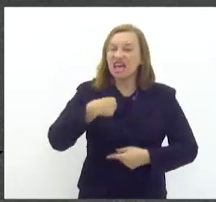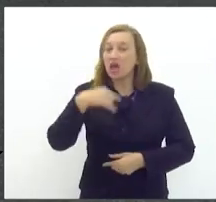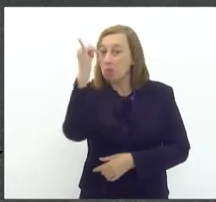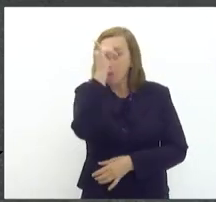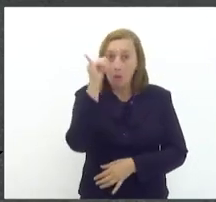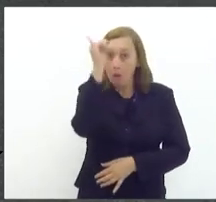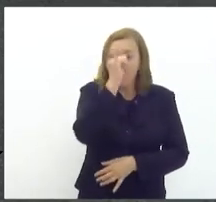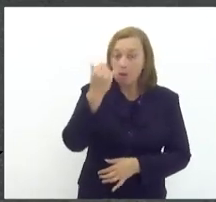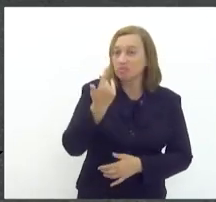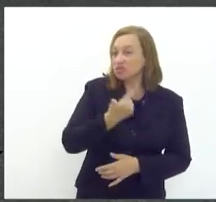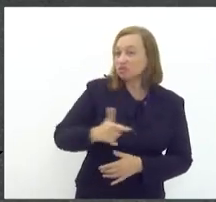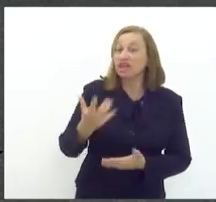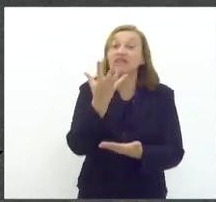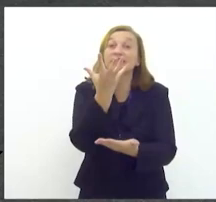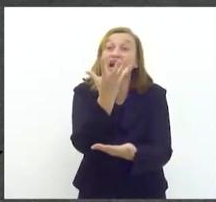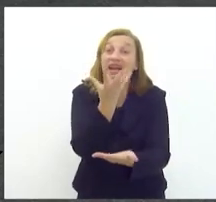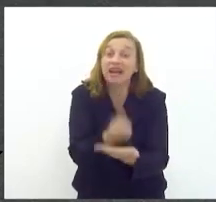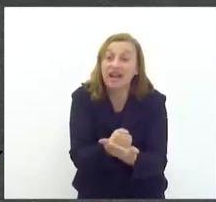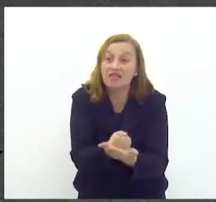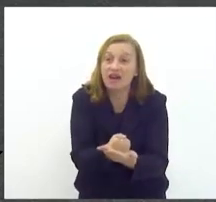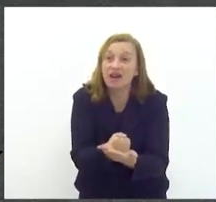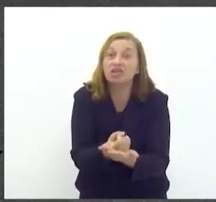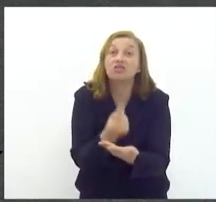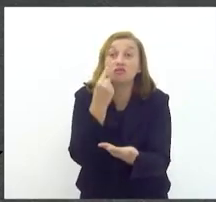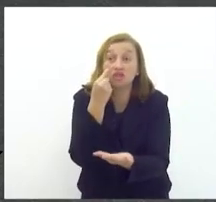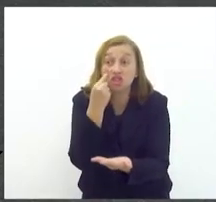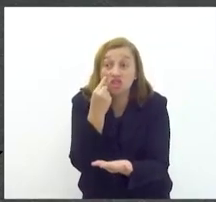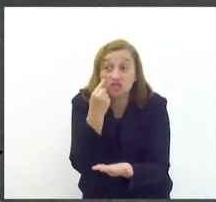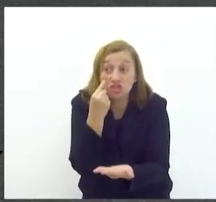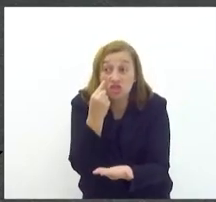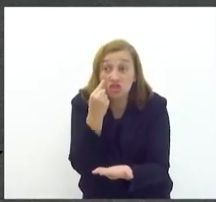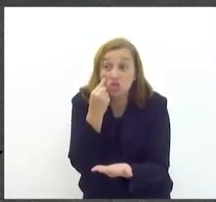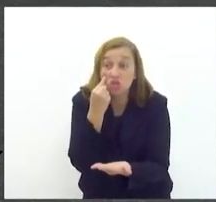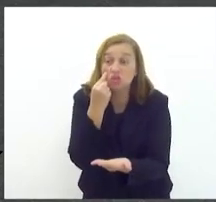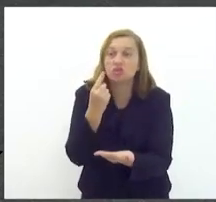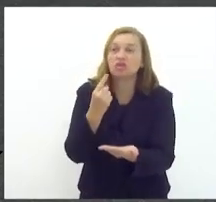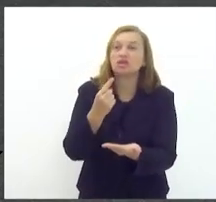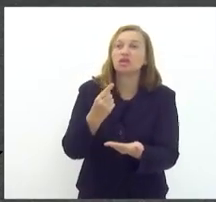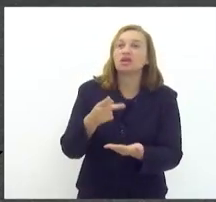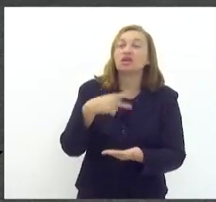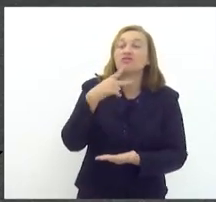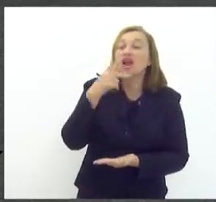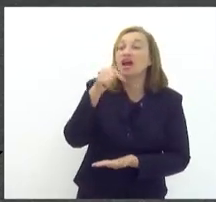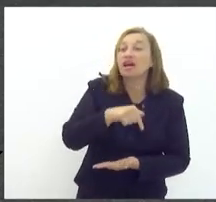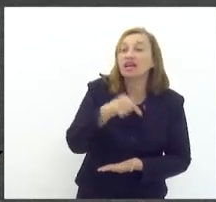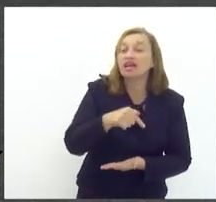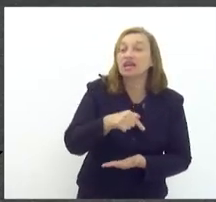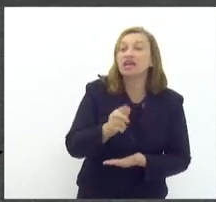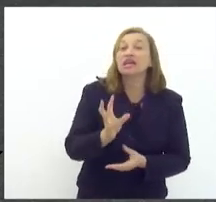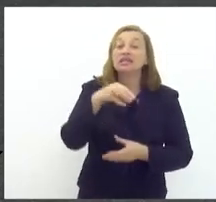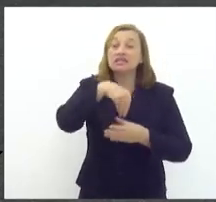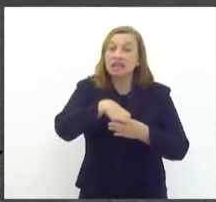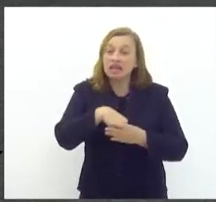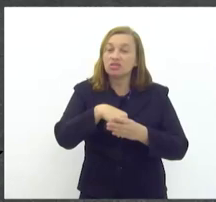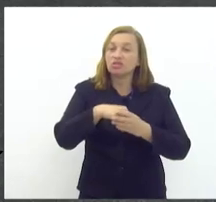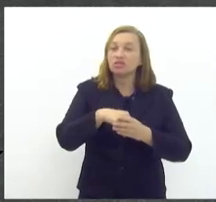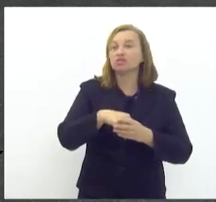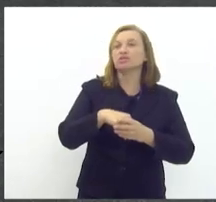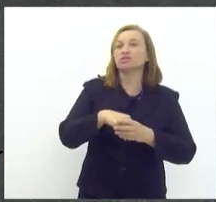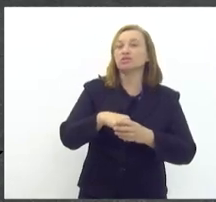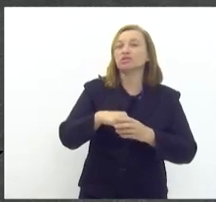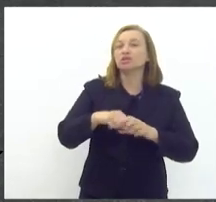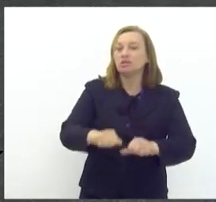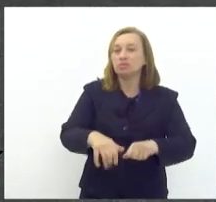e tá gravado e todo mundo assistiu a insinuação que foi feita aqui dentro do plenário da Assembleia